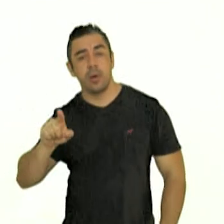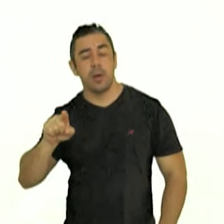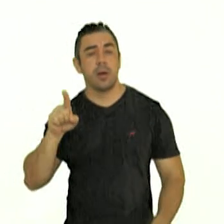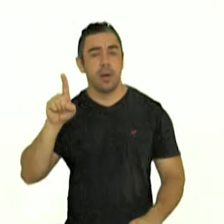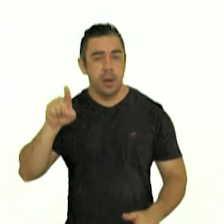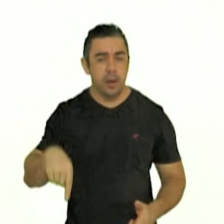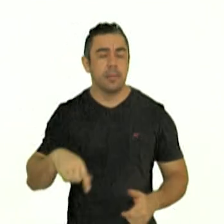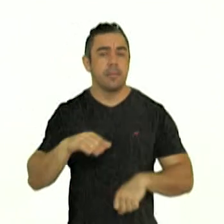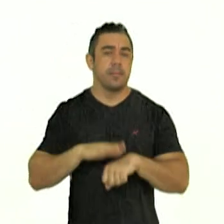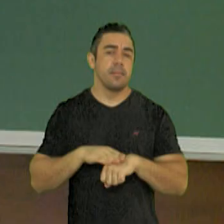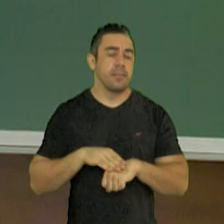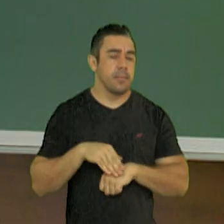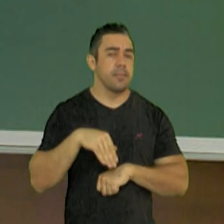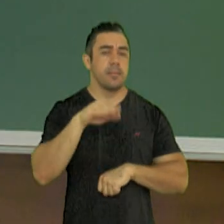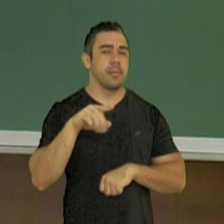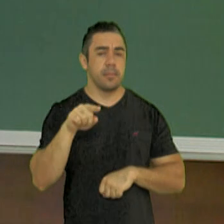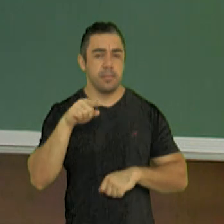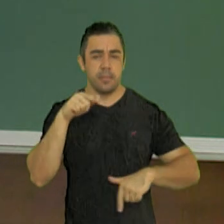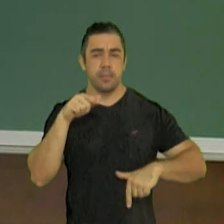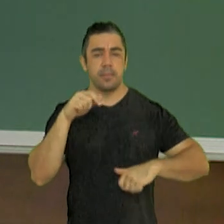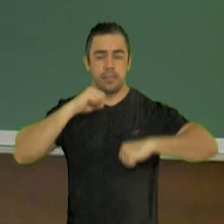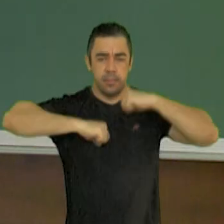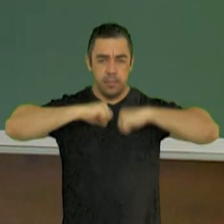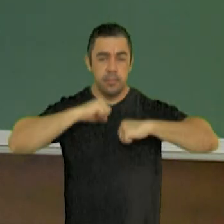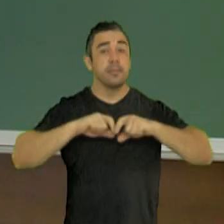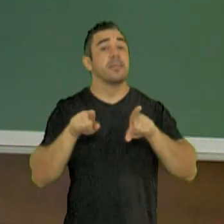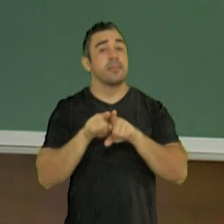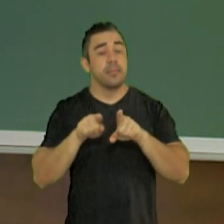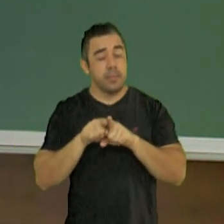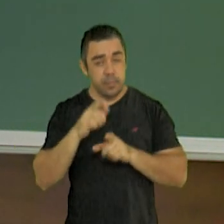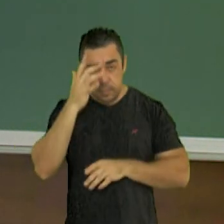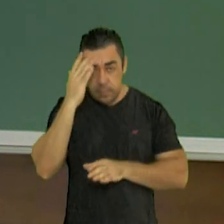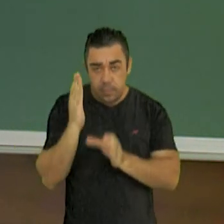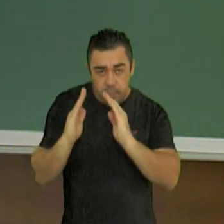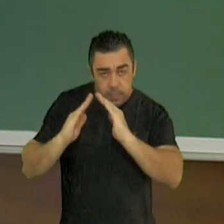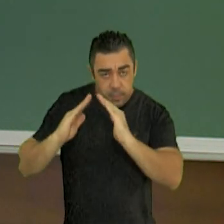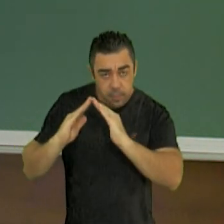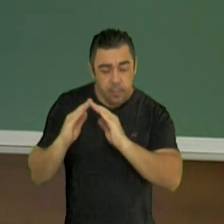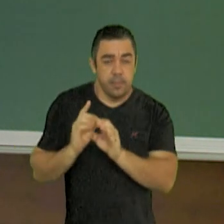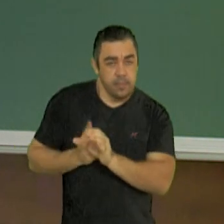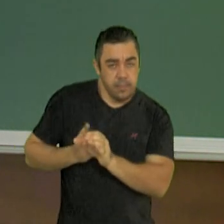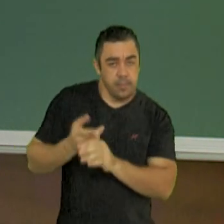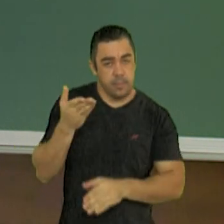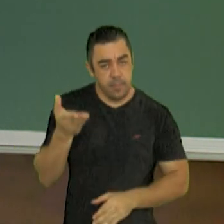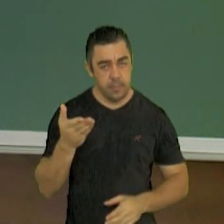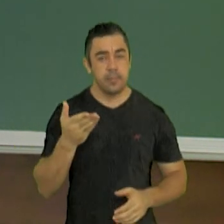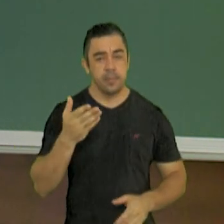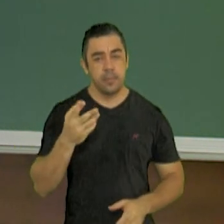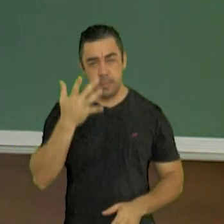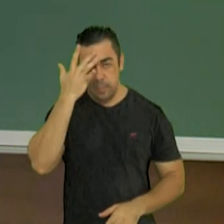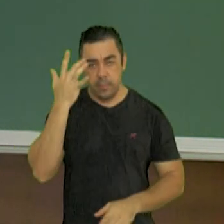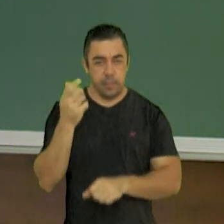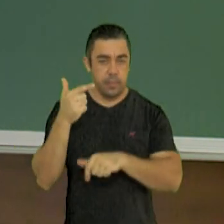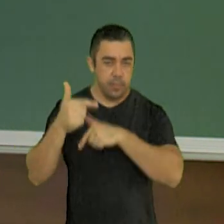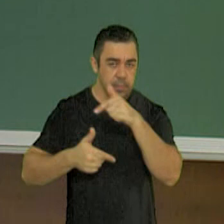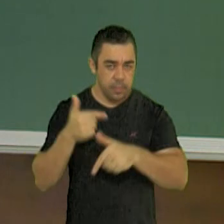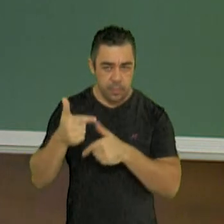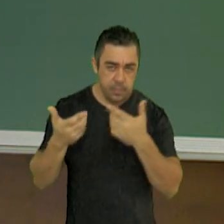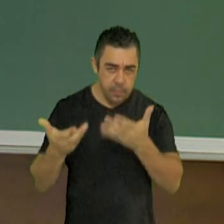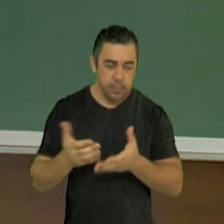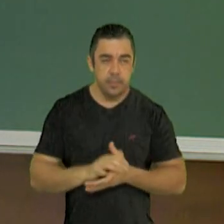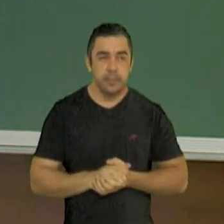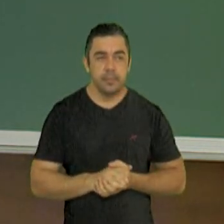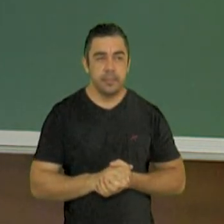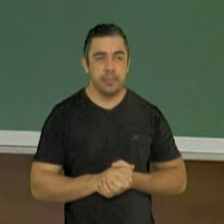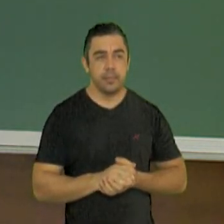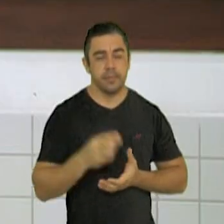existe a maior atividade industrial e a maior concentração de pessoas também, consequentemente em busca de trabalho. A